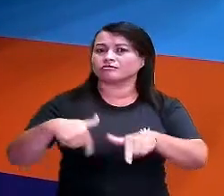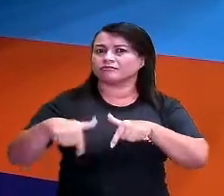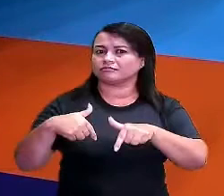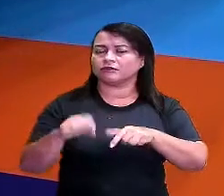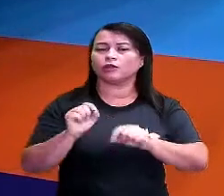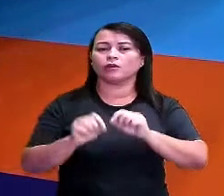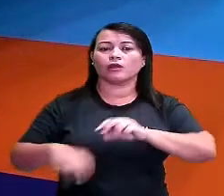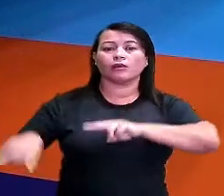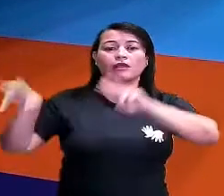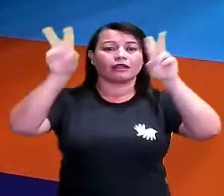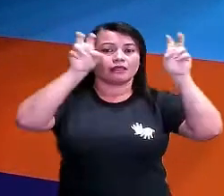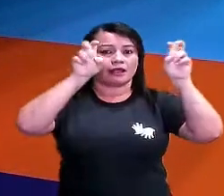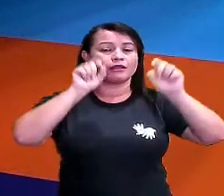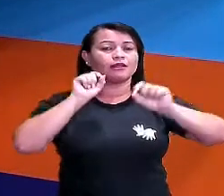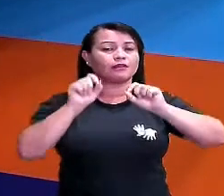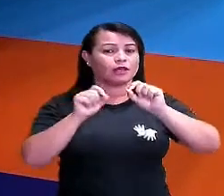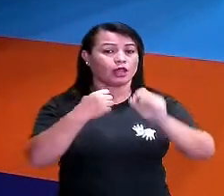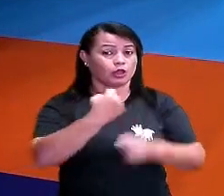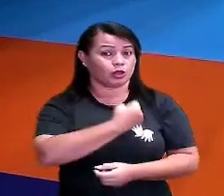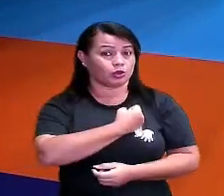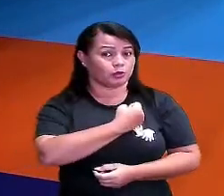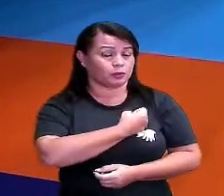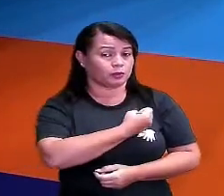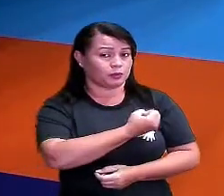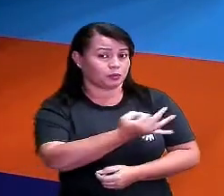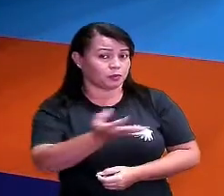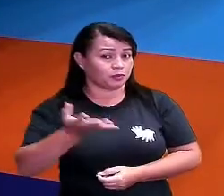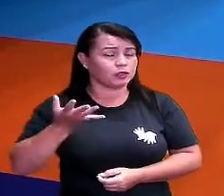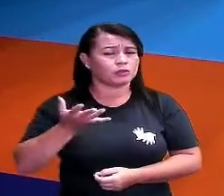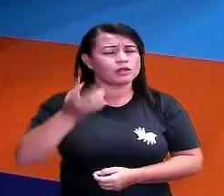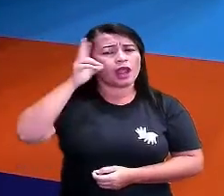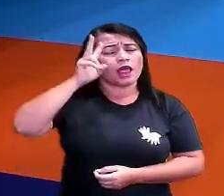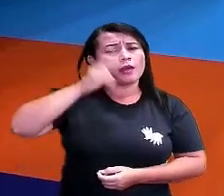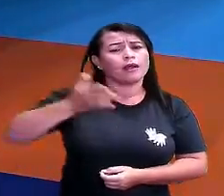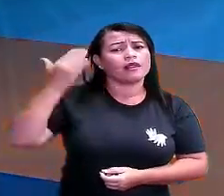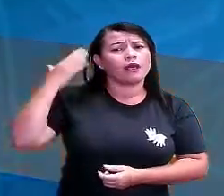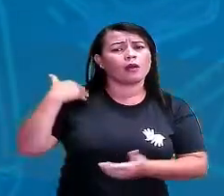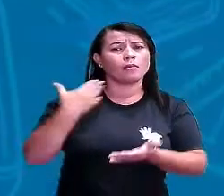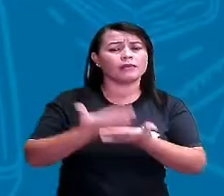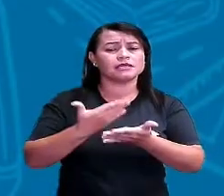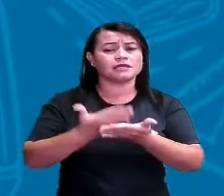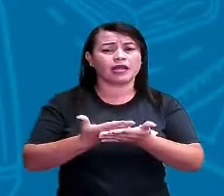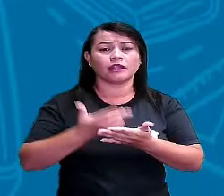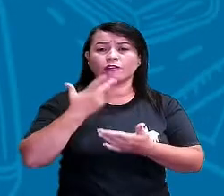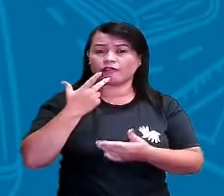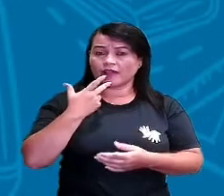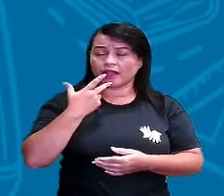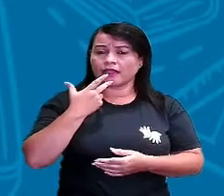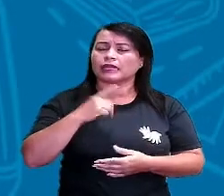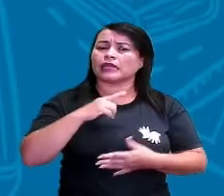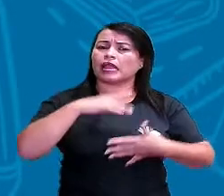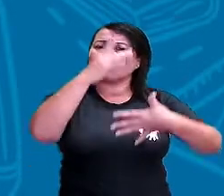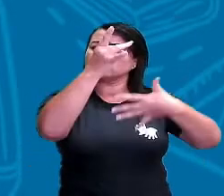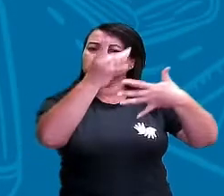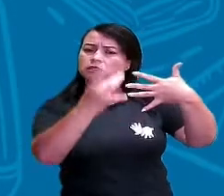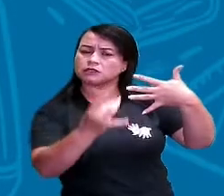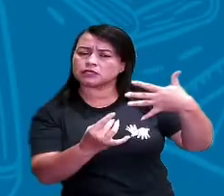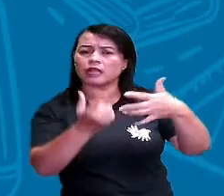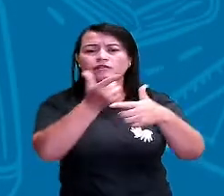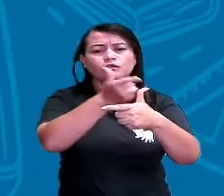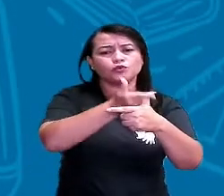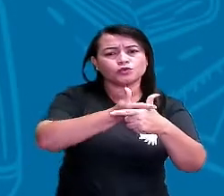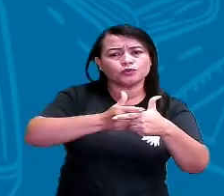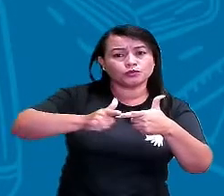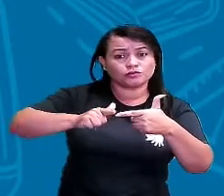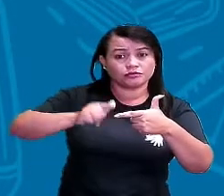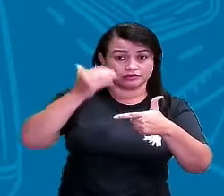unidade temática números. Lembram que na aula passada eu falei que iria trazer mais detalhado aí a divisão, e